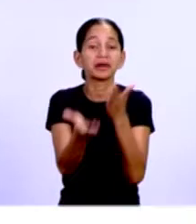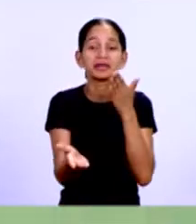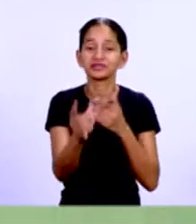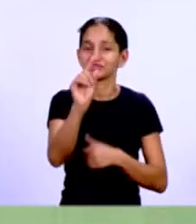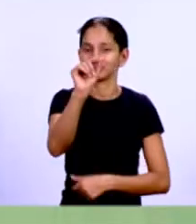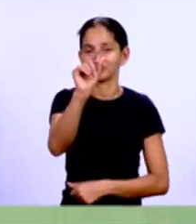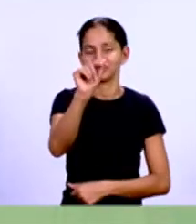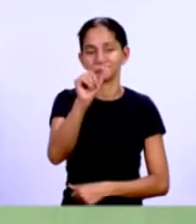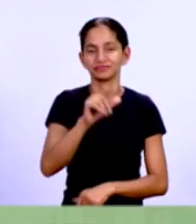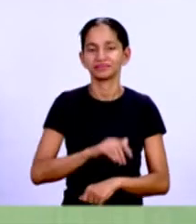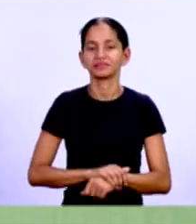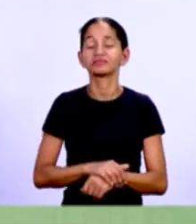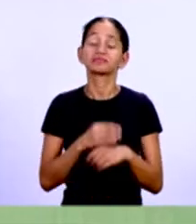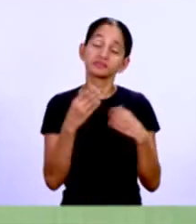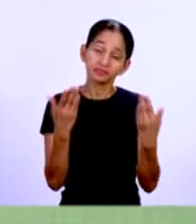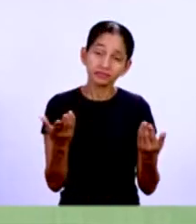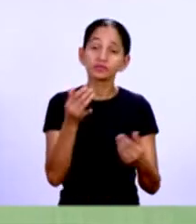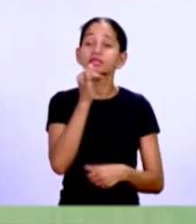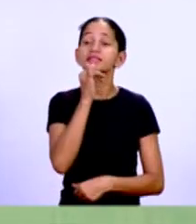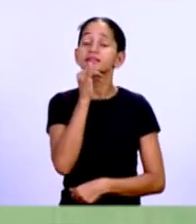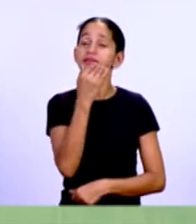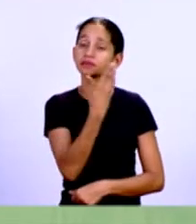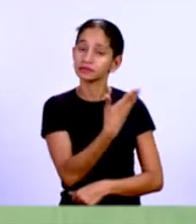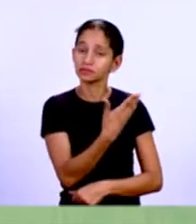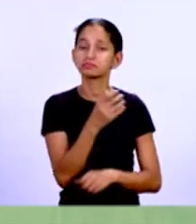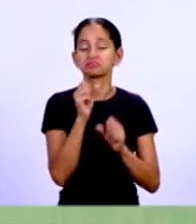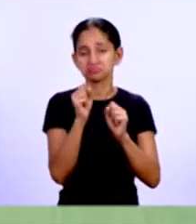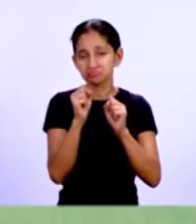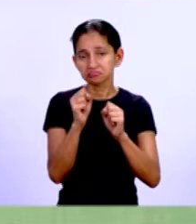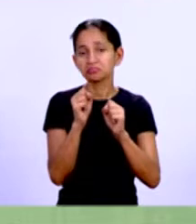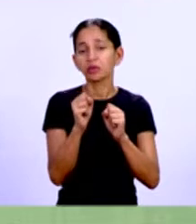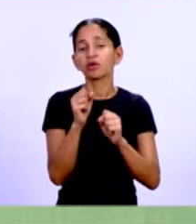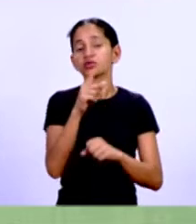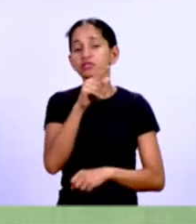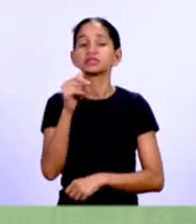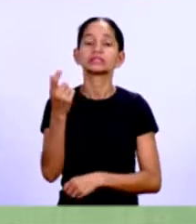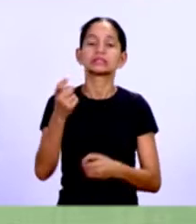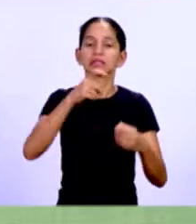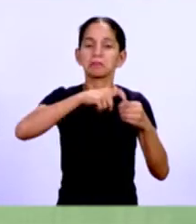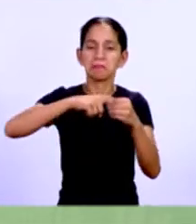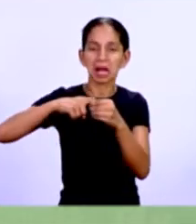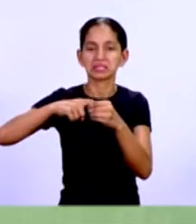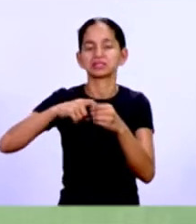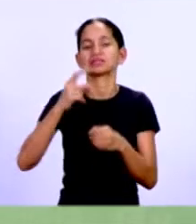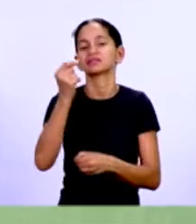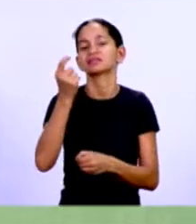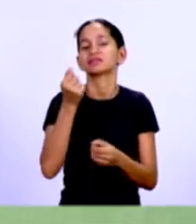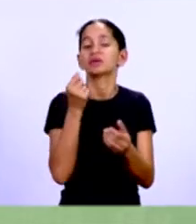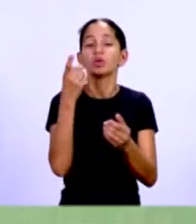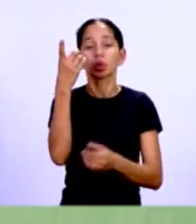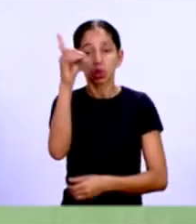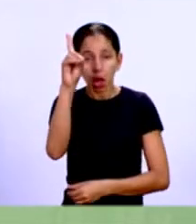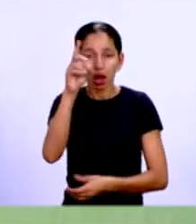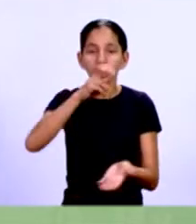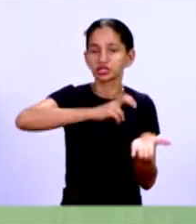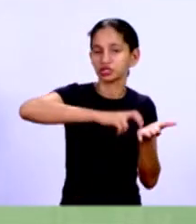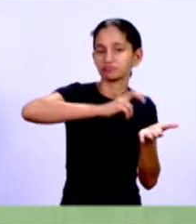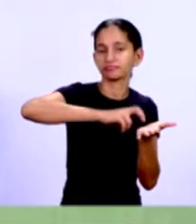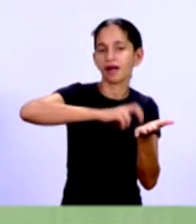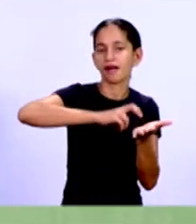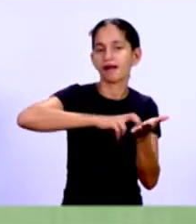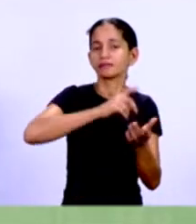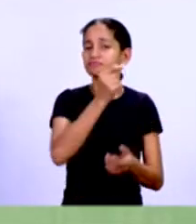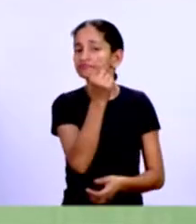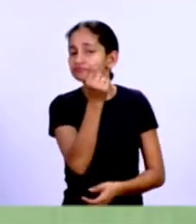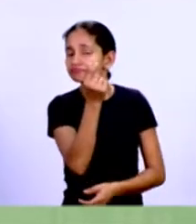prejuízos. Como, por exemplo, podemos indicar o mercado de ações ou o dólar, que de manhã podem um